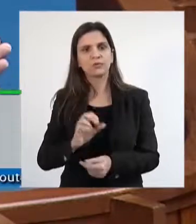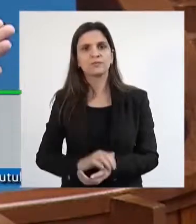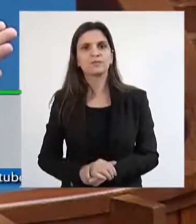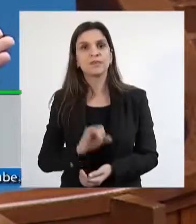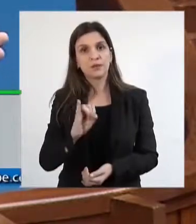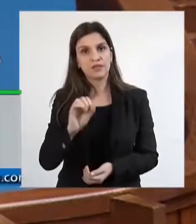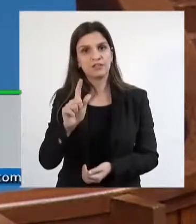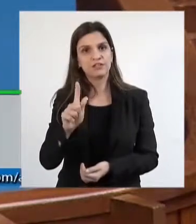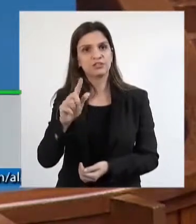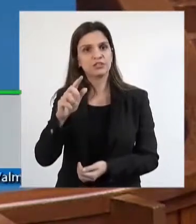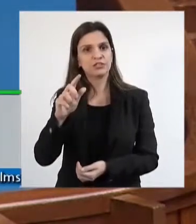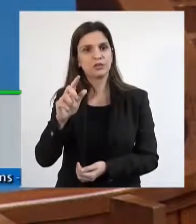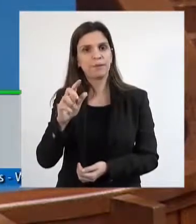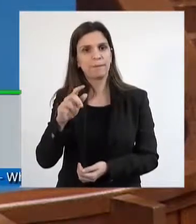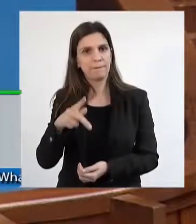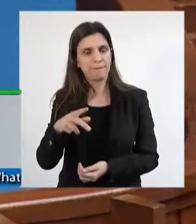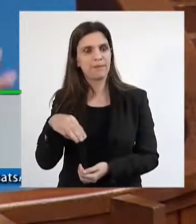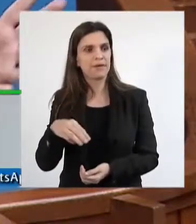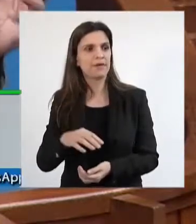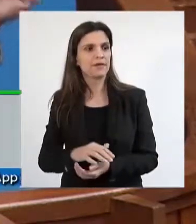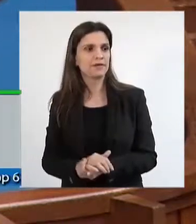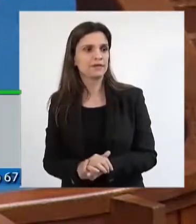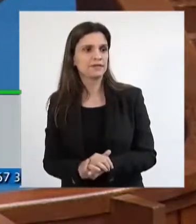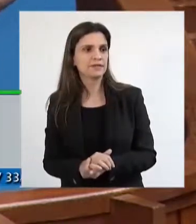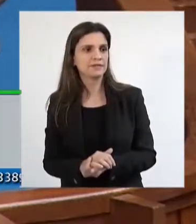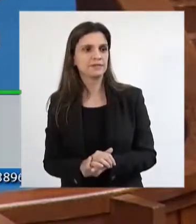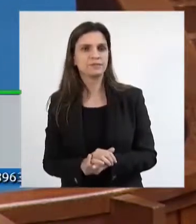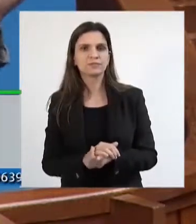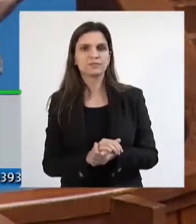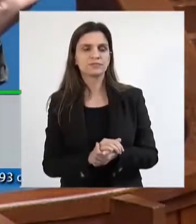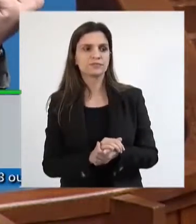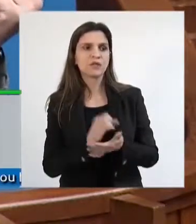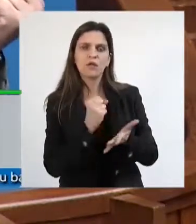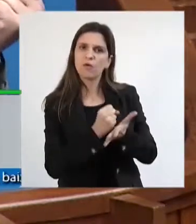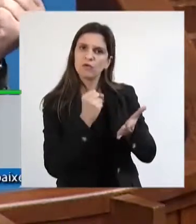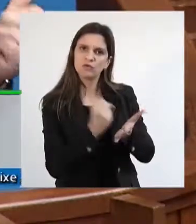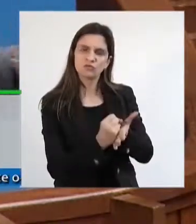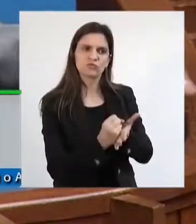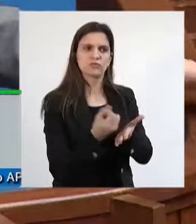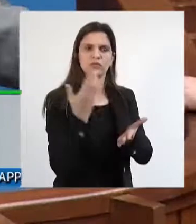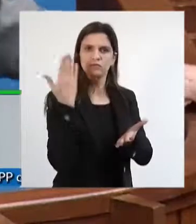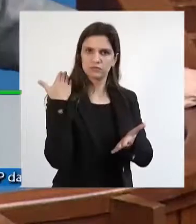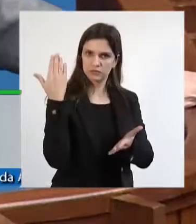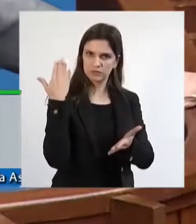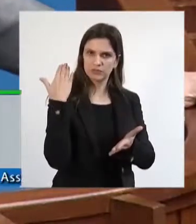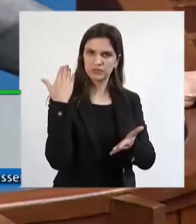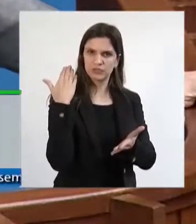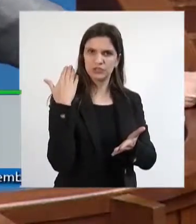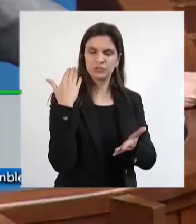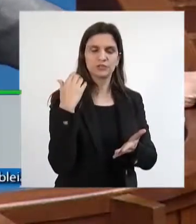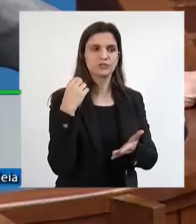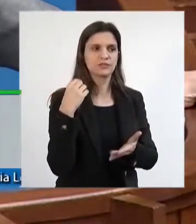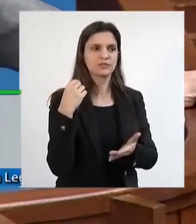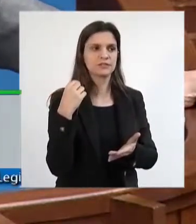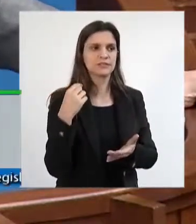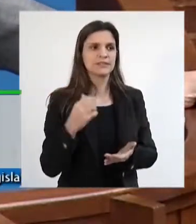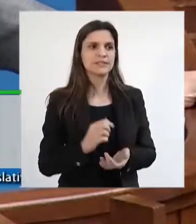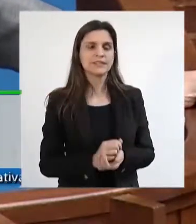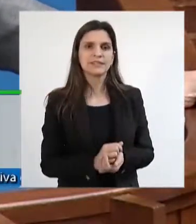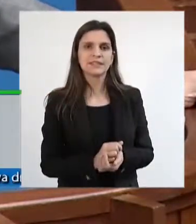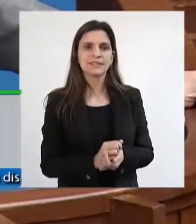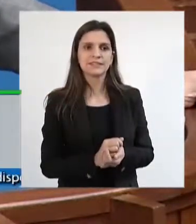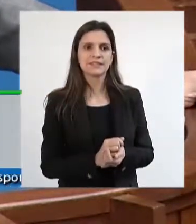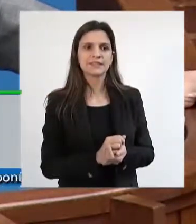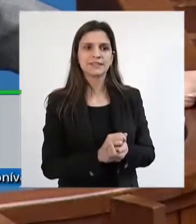Então, no Mato Grosso do Sul, os contratos antigos, todos tinham como correção